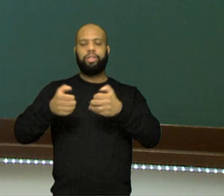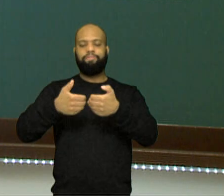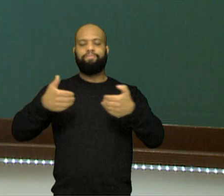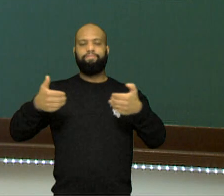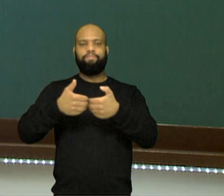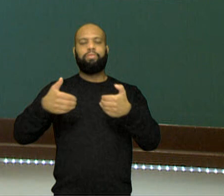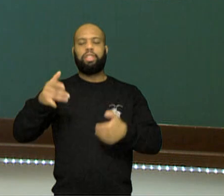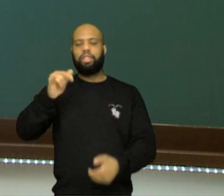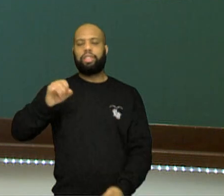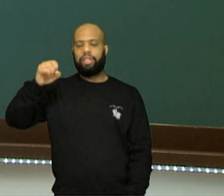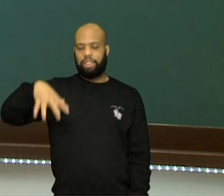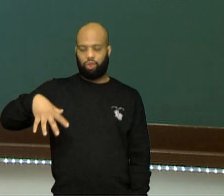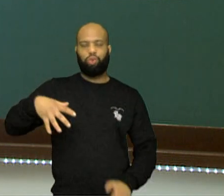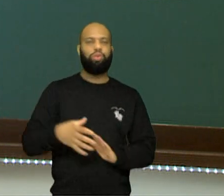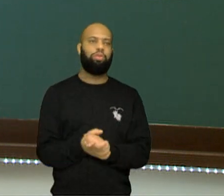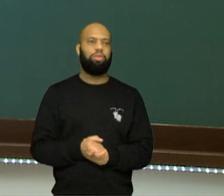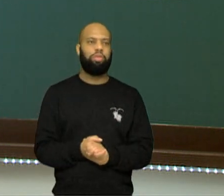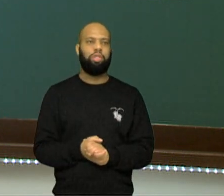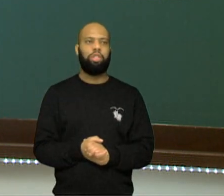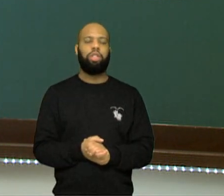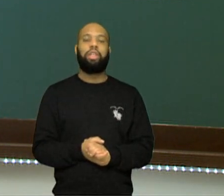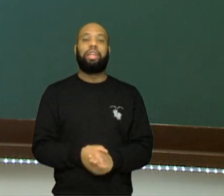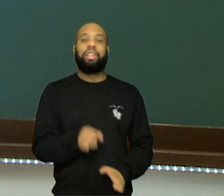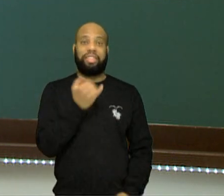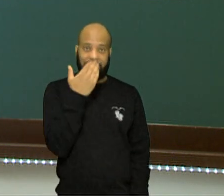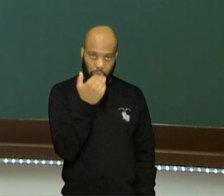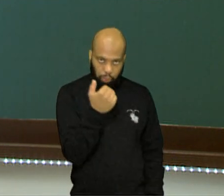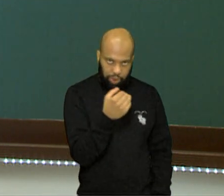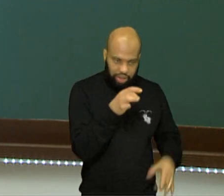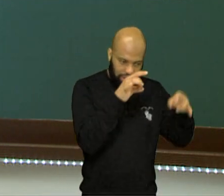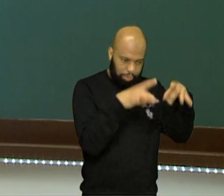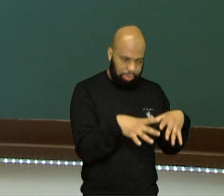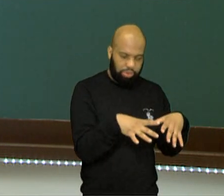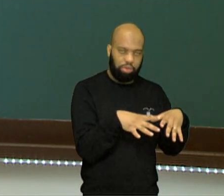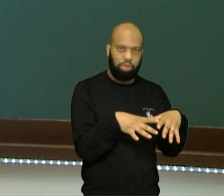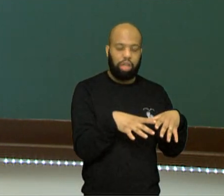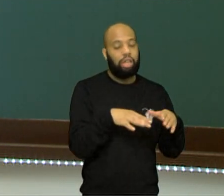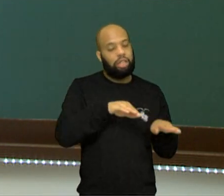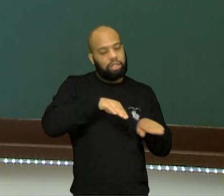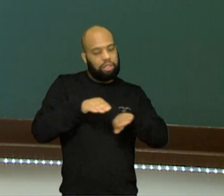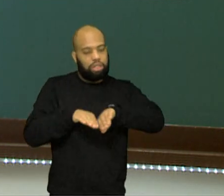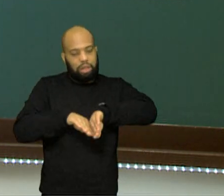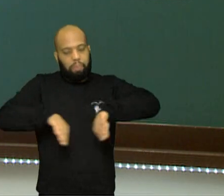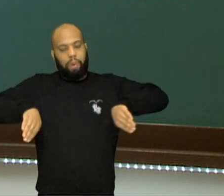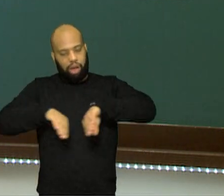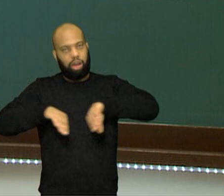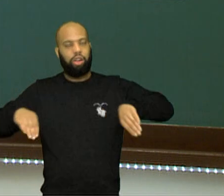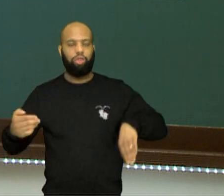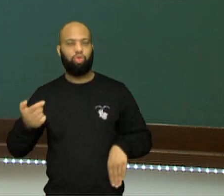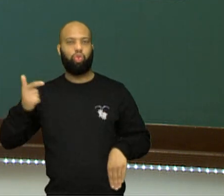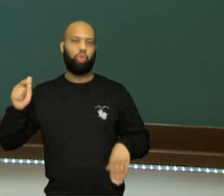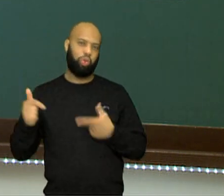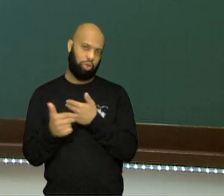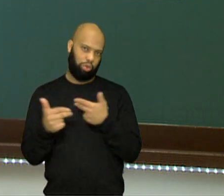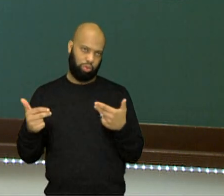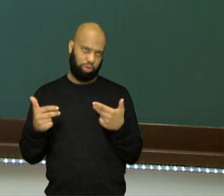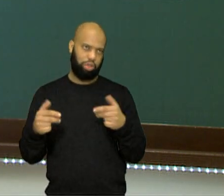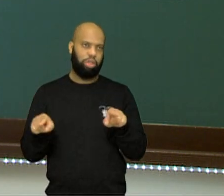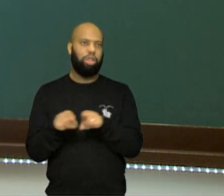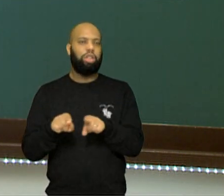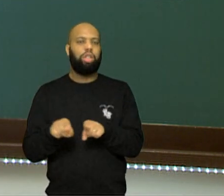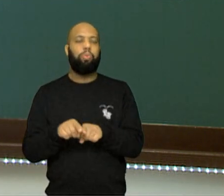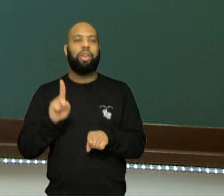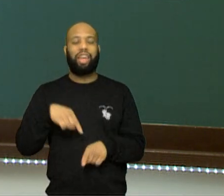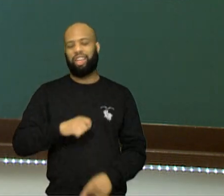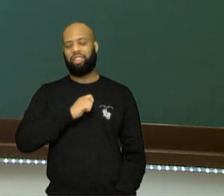Então, remover os restos de alimentos e embalagens, descartar o vidro dentro de caixas de leite. Então, são